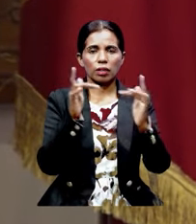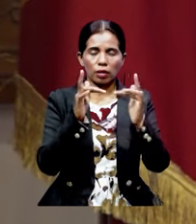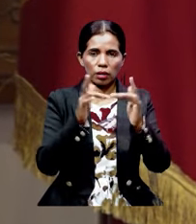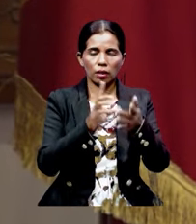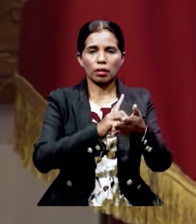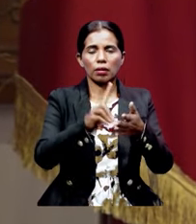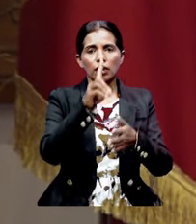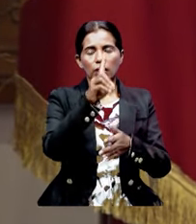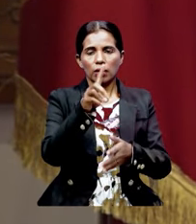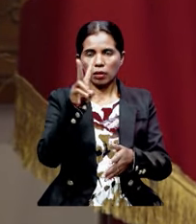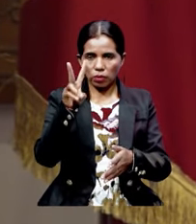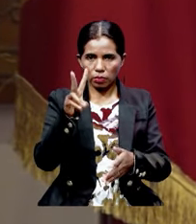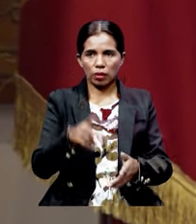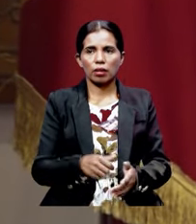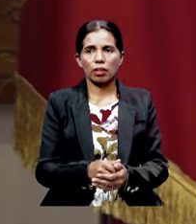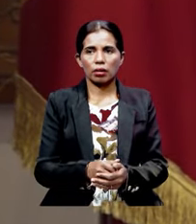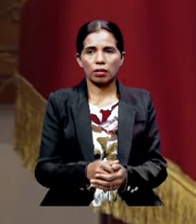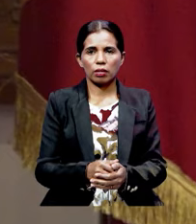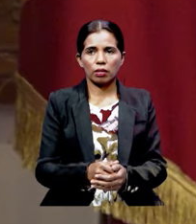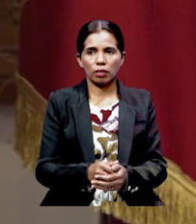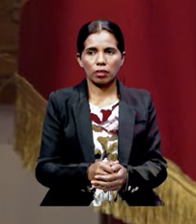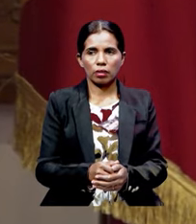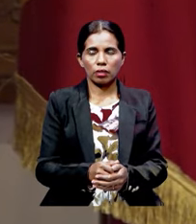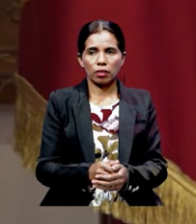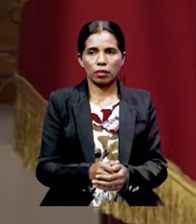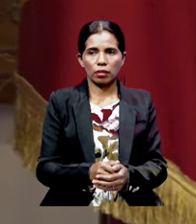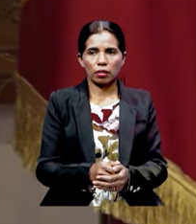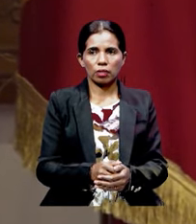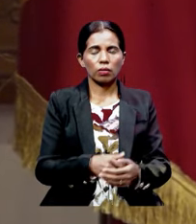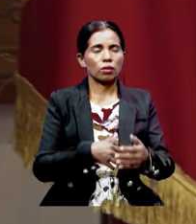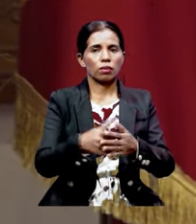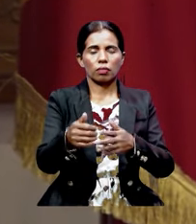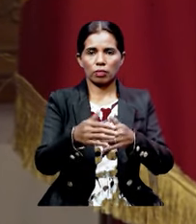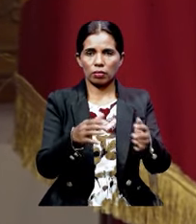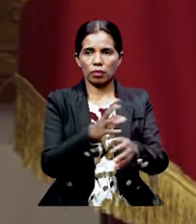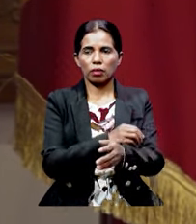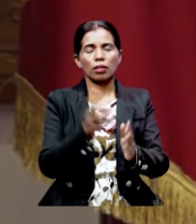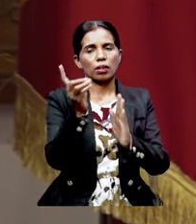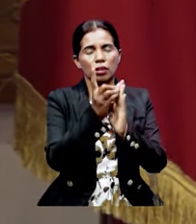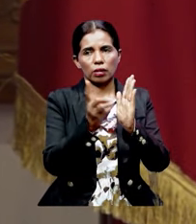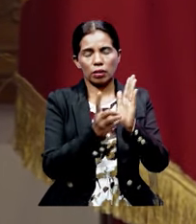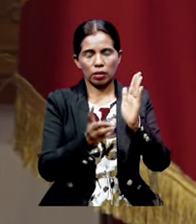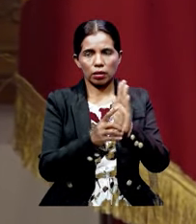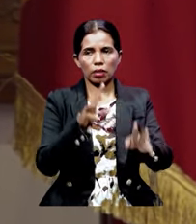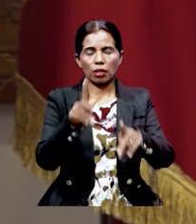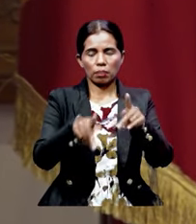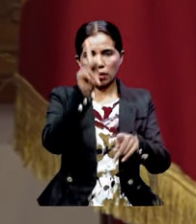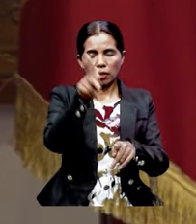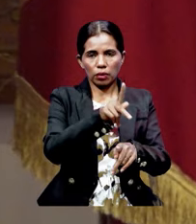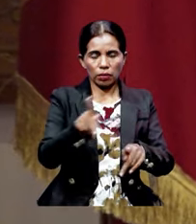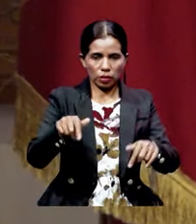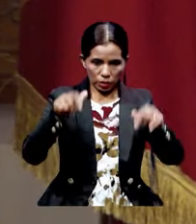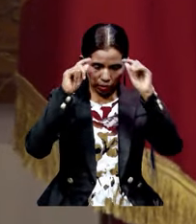rua Liuba, afinal, segundo, né, conforme dados, né, católico e Timor,